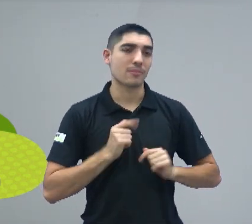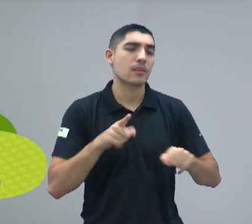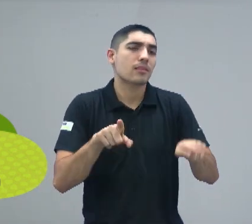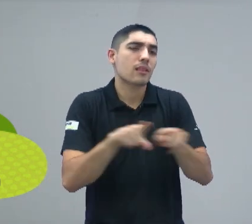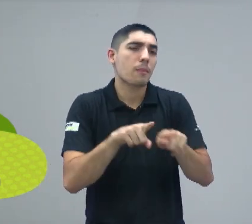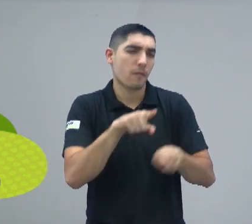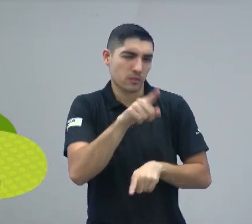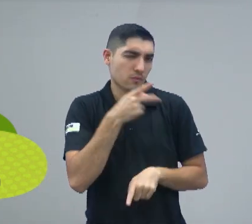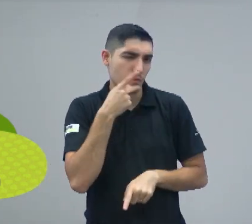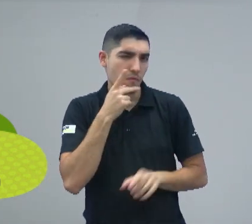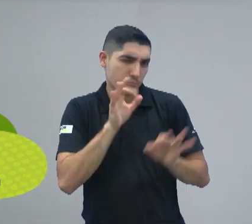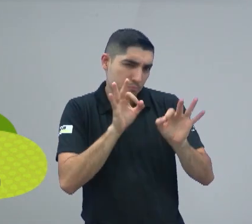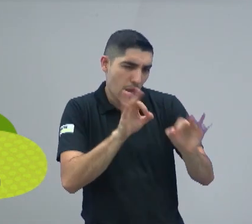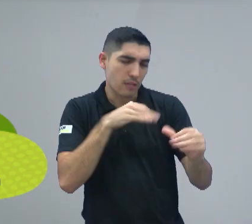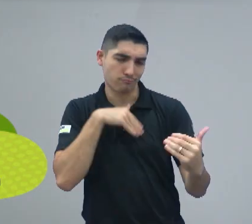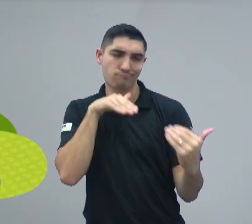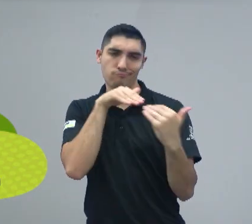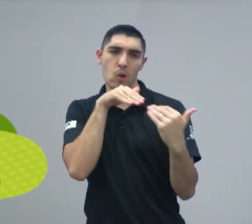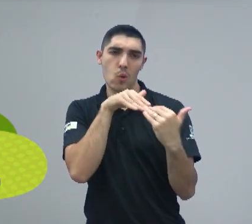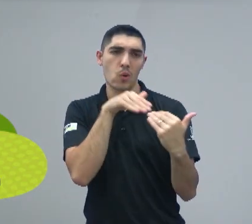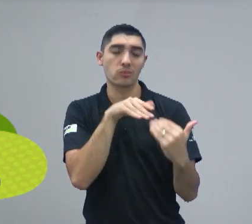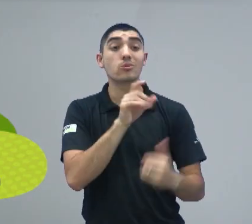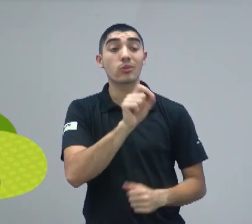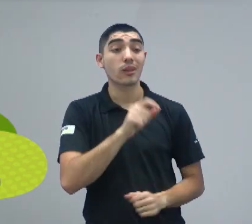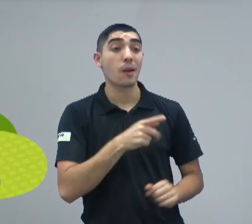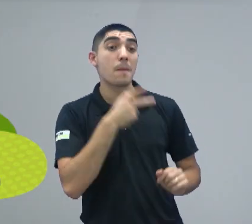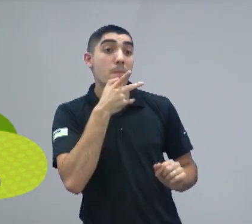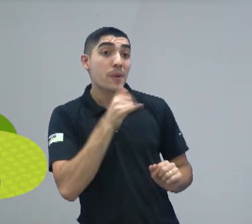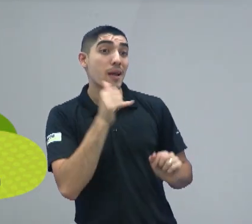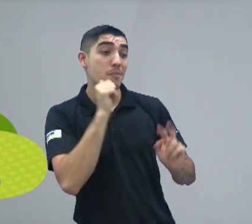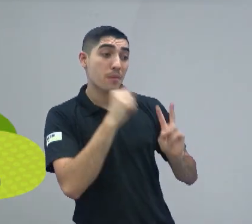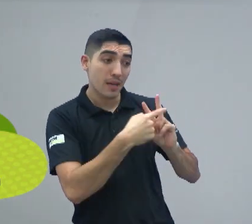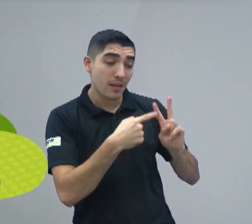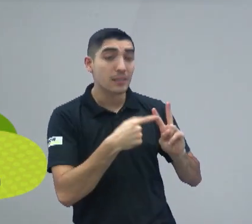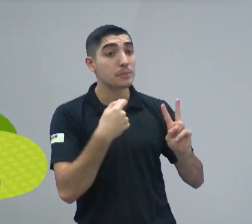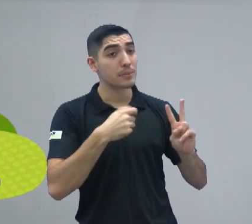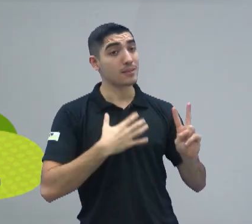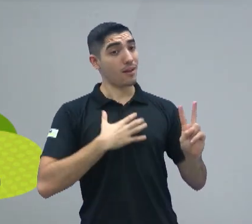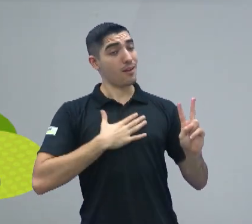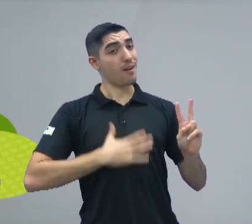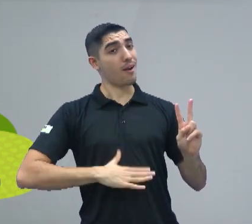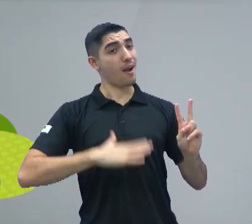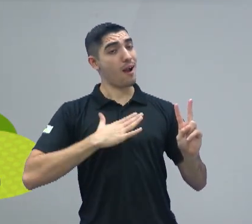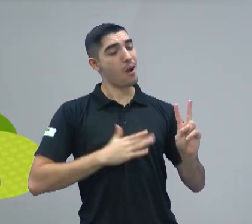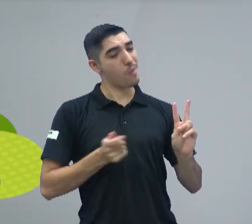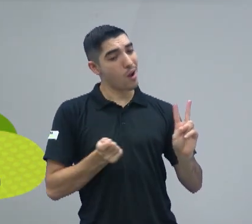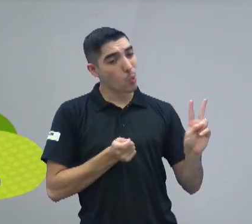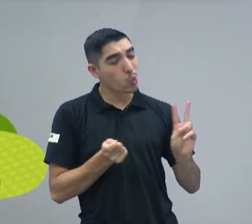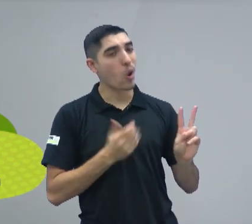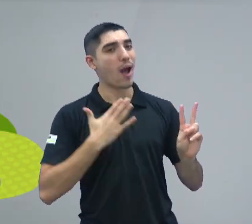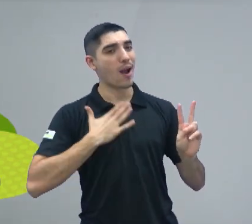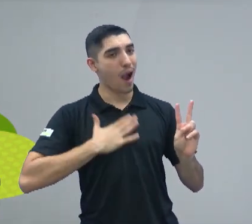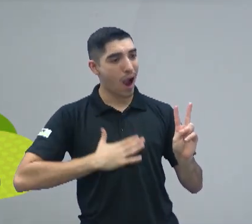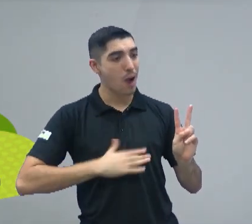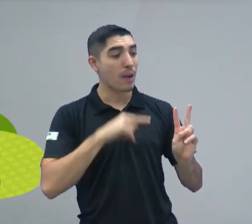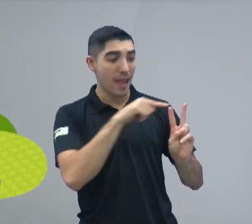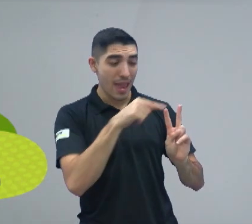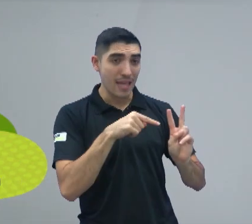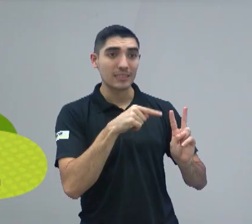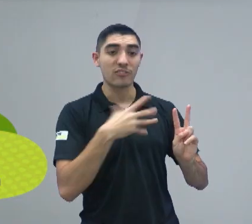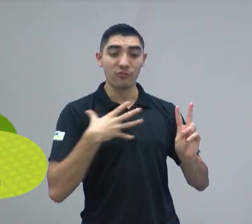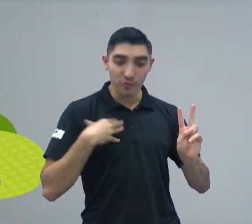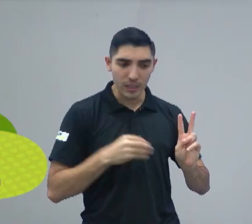linha muito correta ali. Os pais, eles precisam controlar um pouquinho dessa expectativa em cima dos filhos, né? Claro,